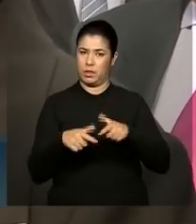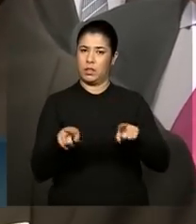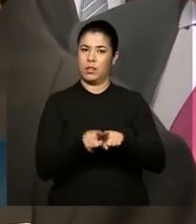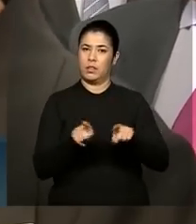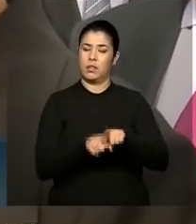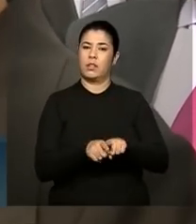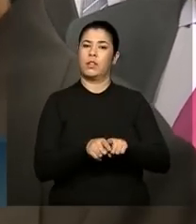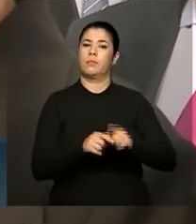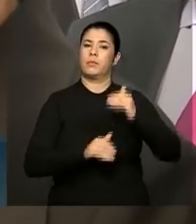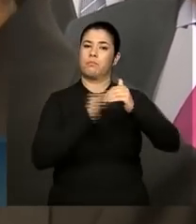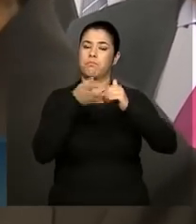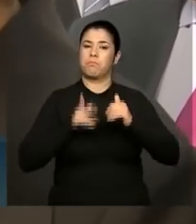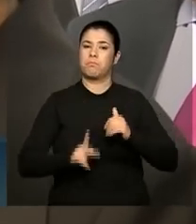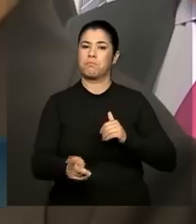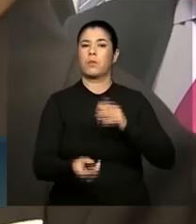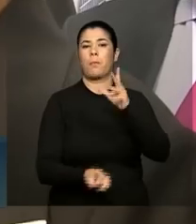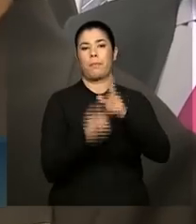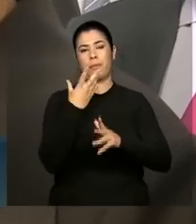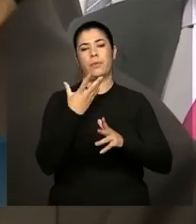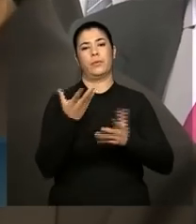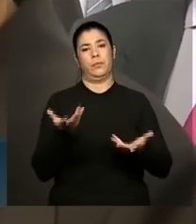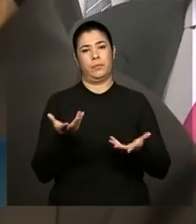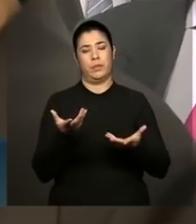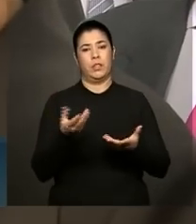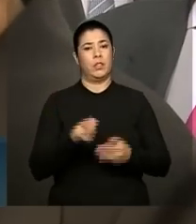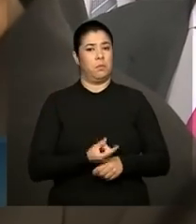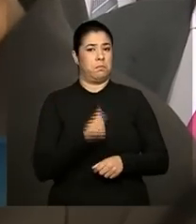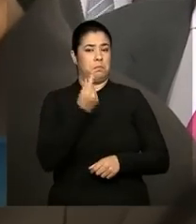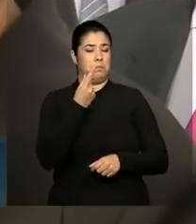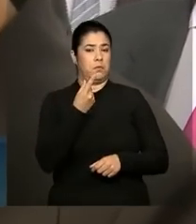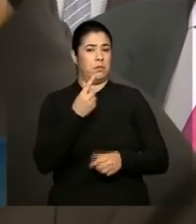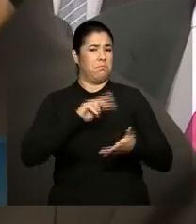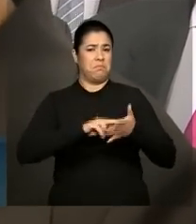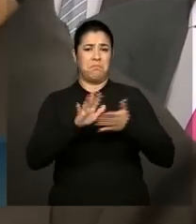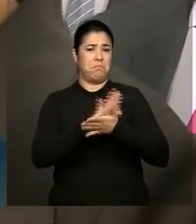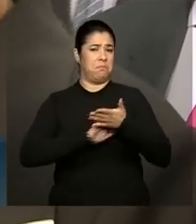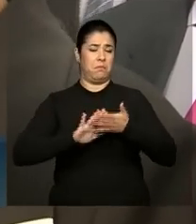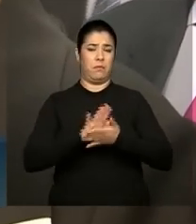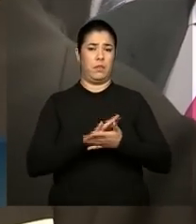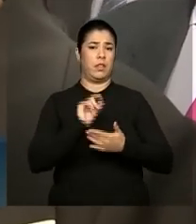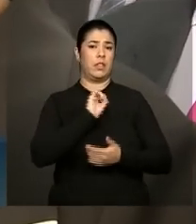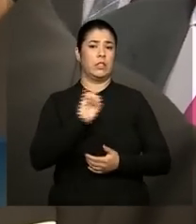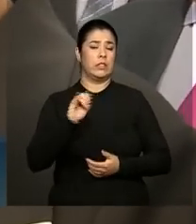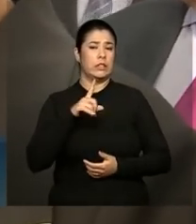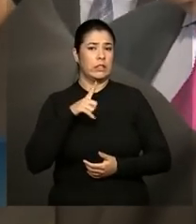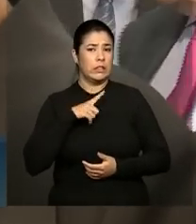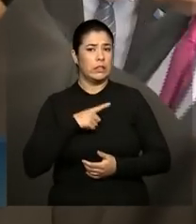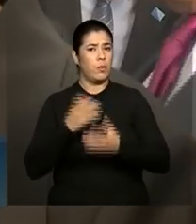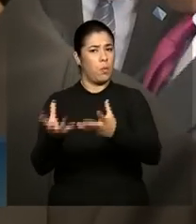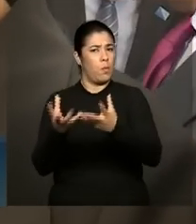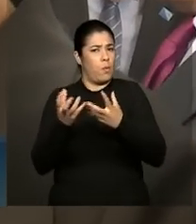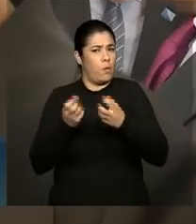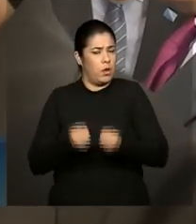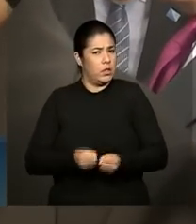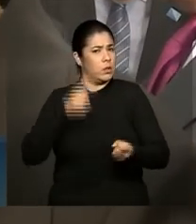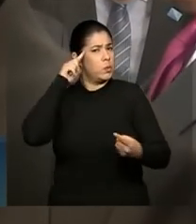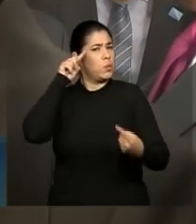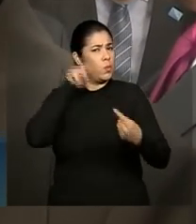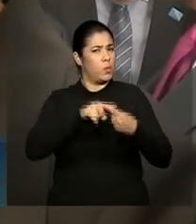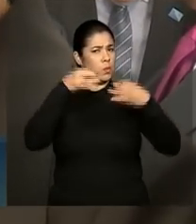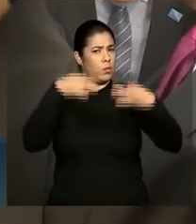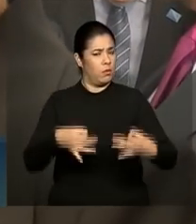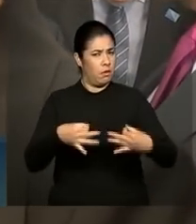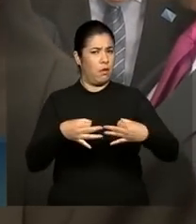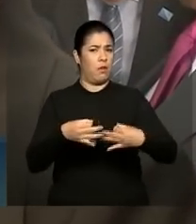gerar renda no Brasil. Isso não significa, de maneira alguma, ser conivente ou apoiar